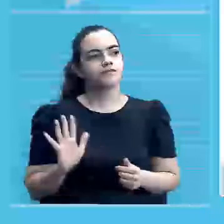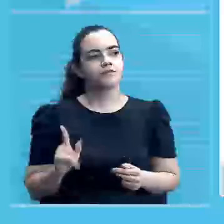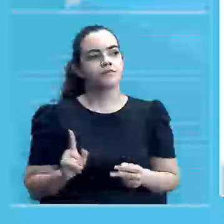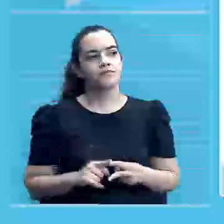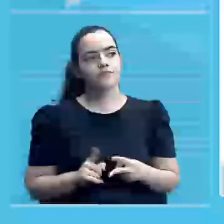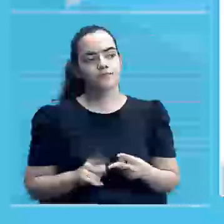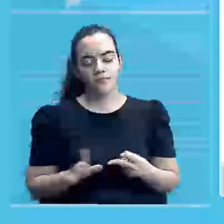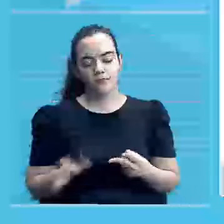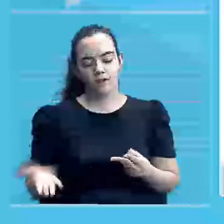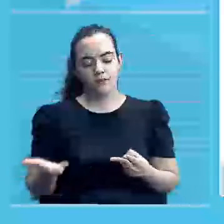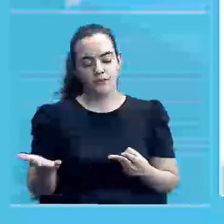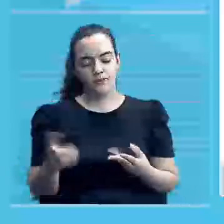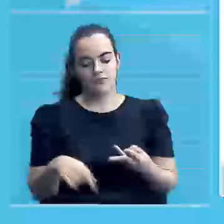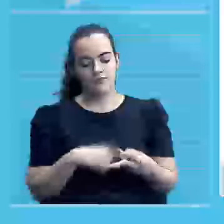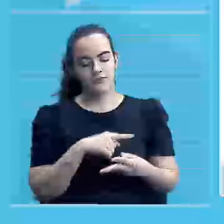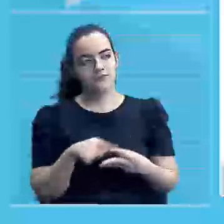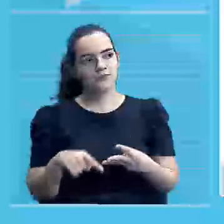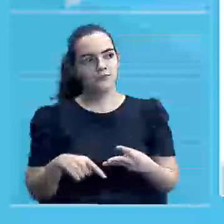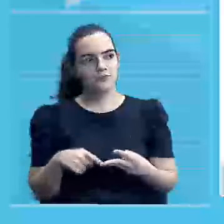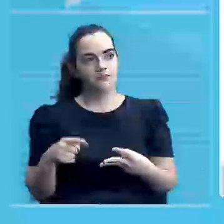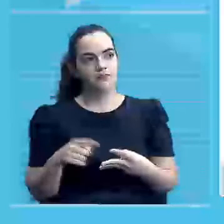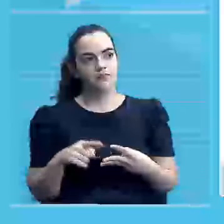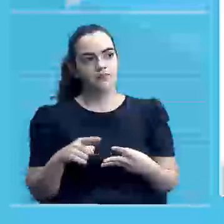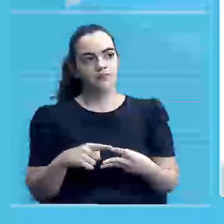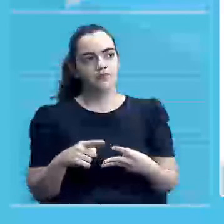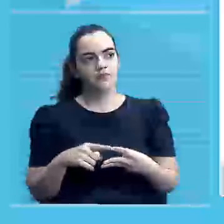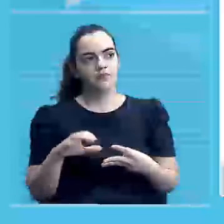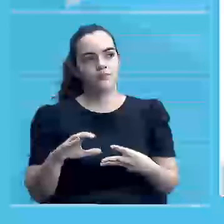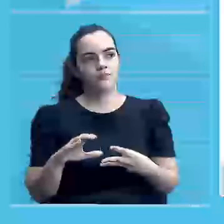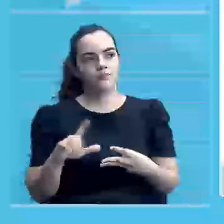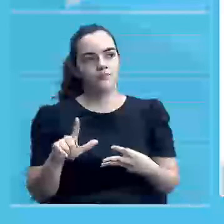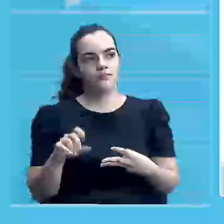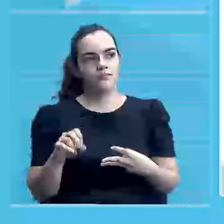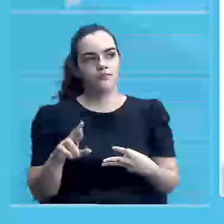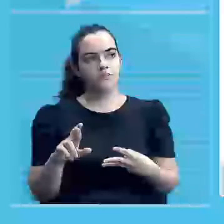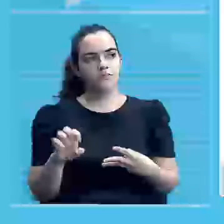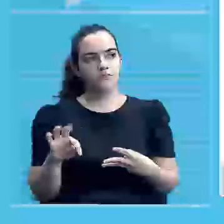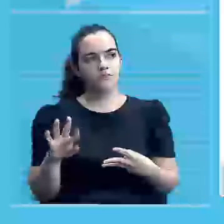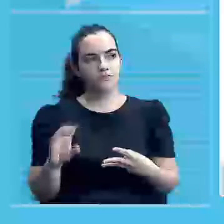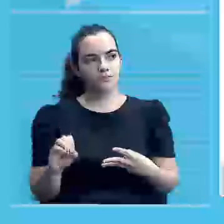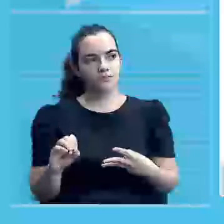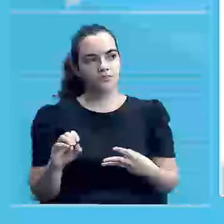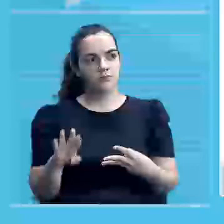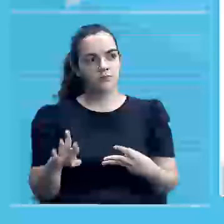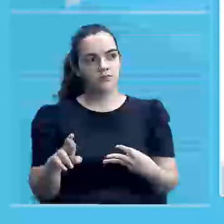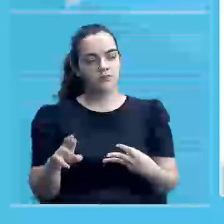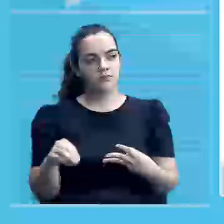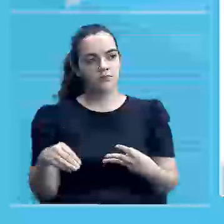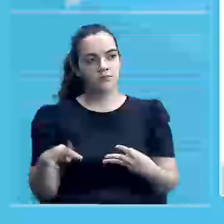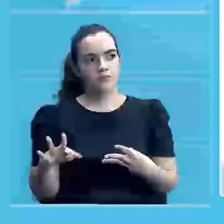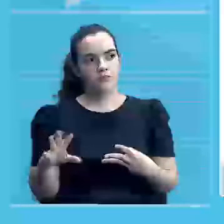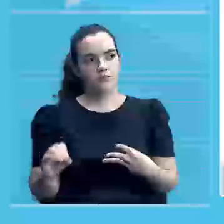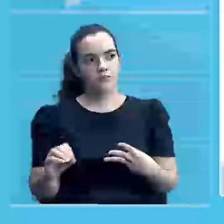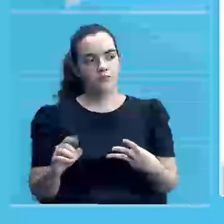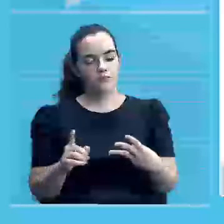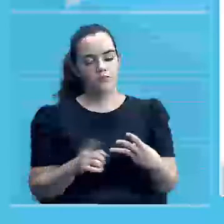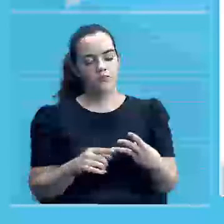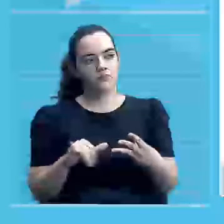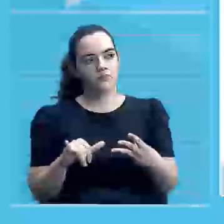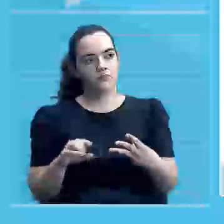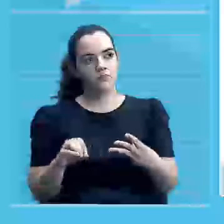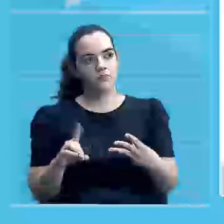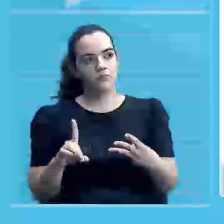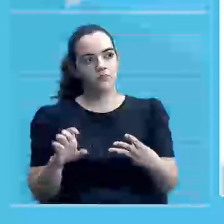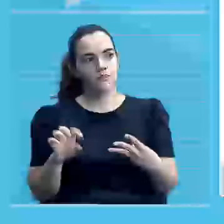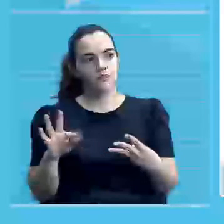Cloretos, brometos e iodetos são solúveis, exceto quem? Prata, mercúrio e chumbo.